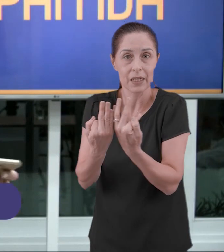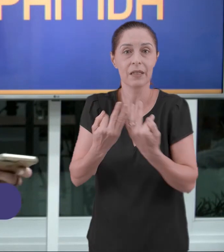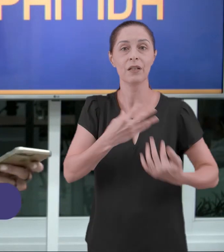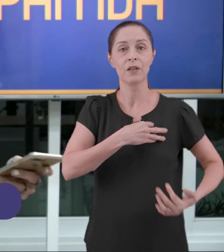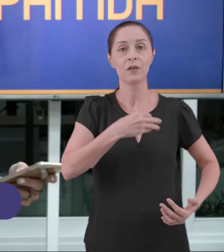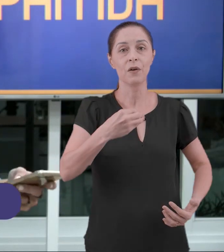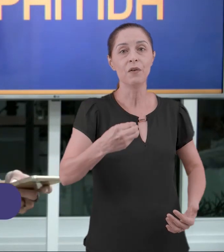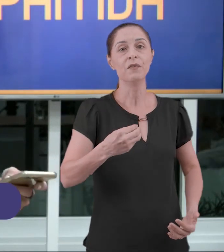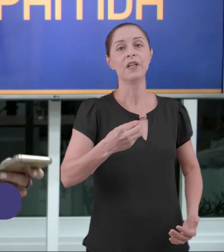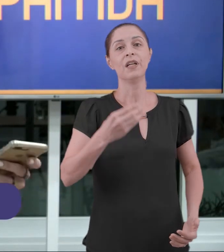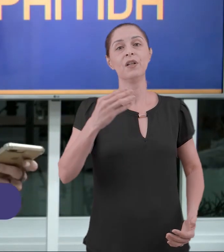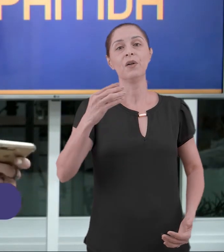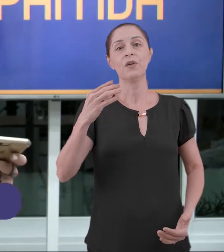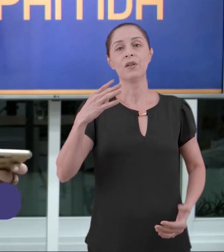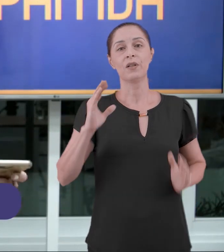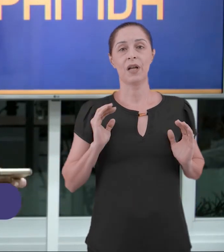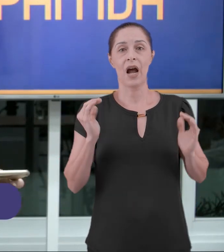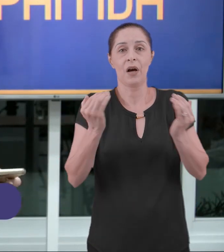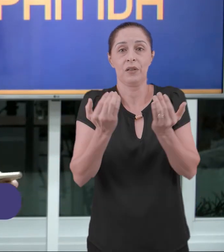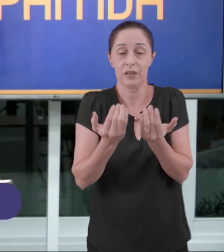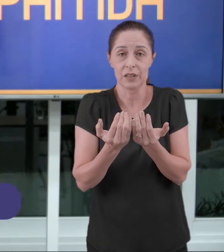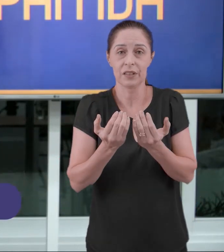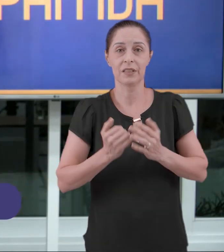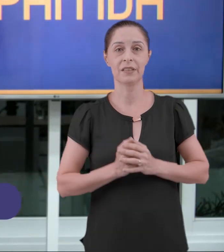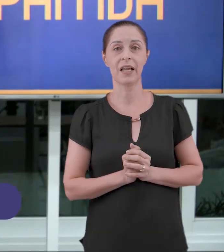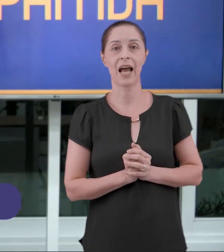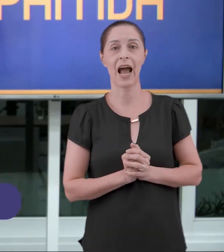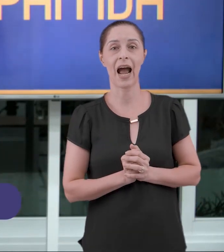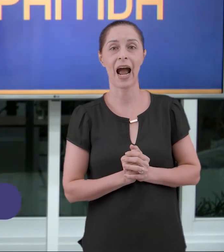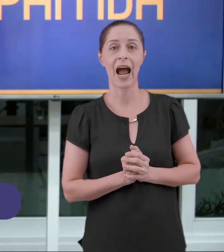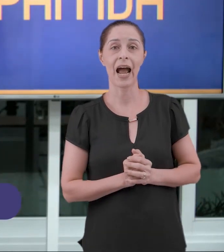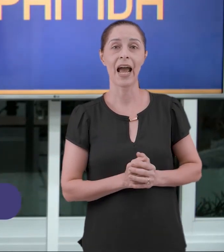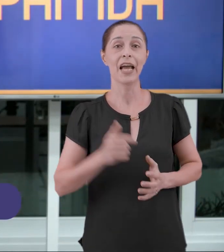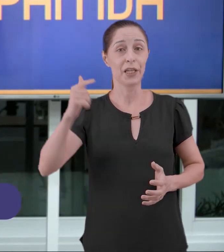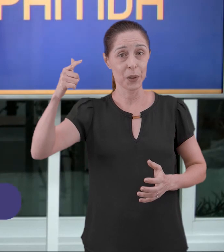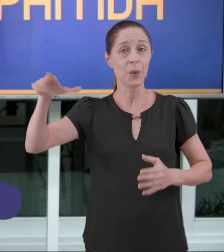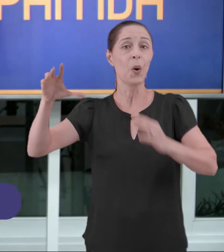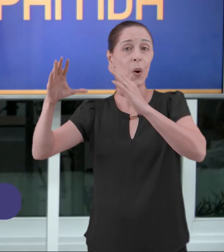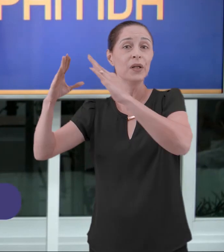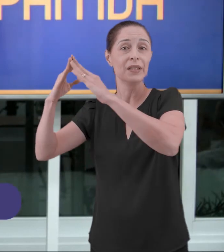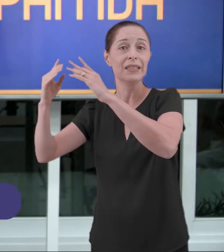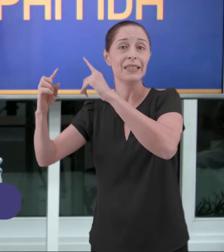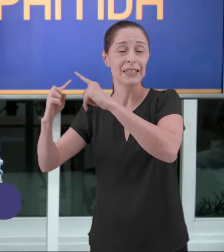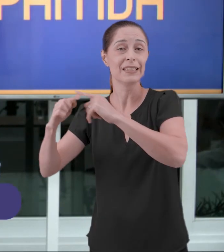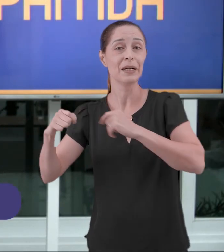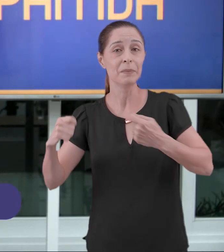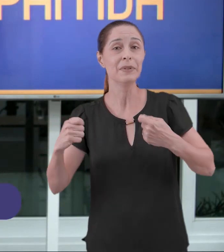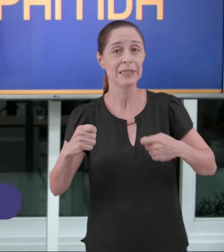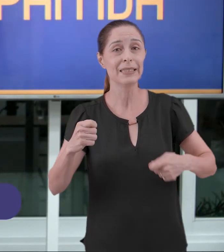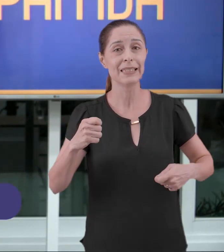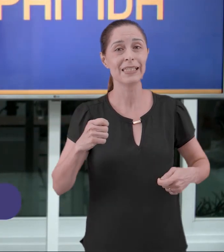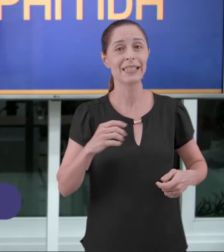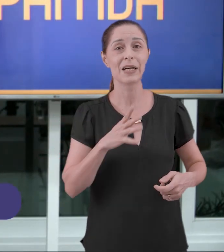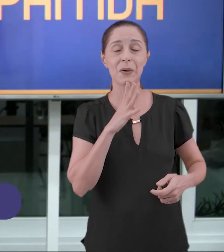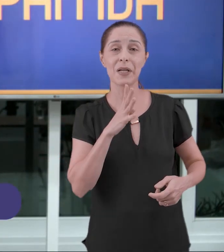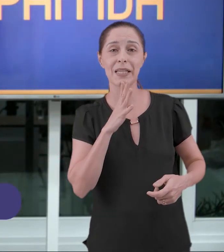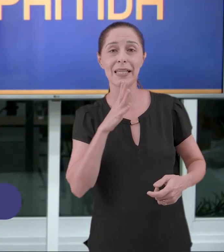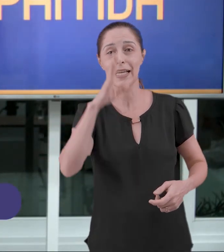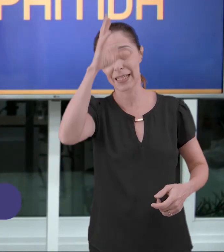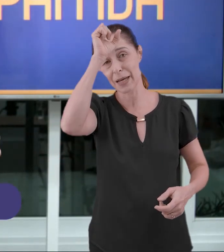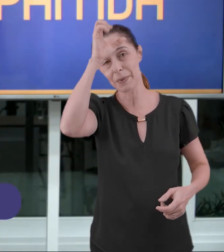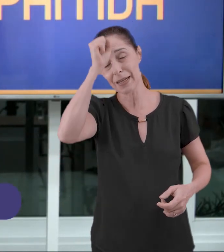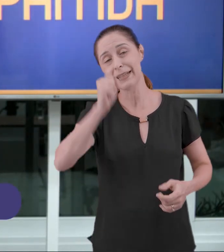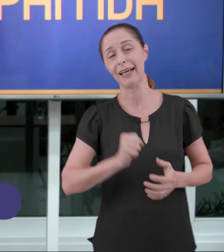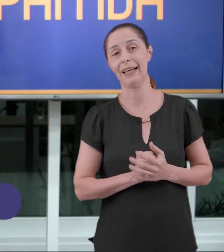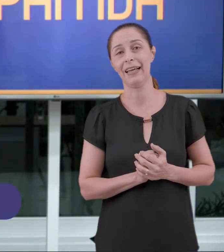Brasil e no mundo. Então, tem pessoas que talvez não despertaram ainda para essa ideia, né, de como trabalhar com autistas, e a